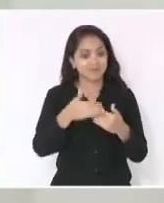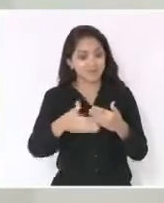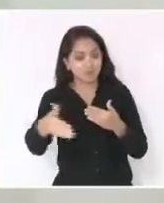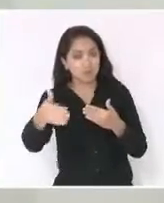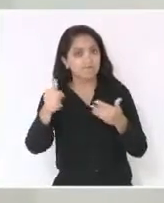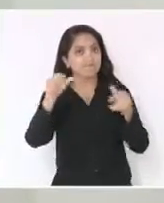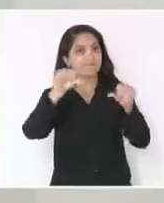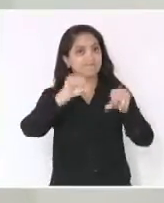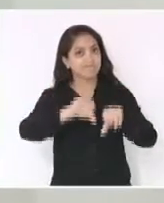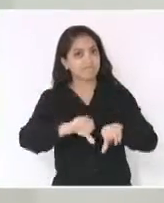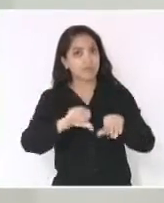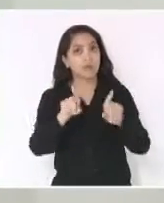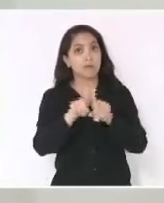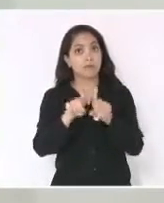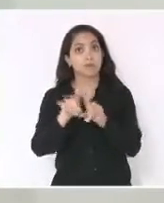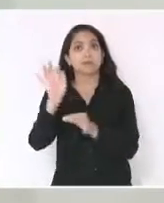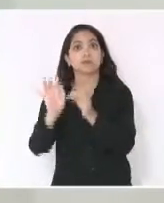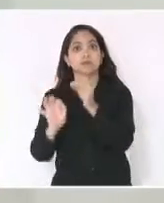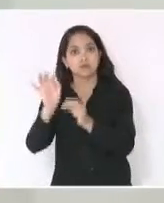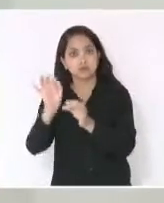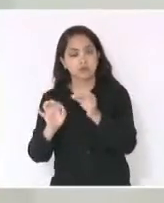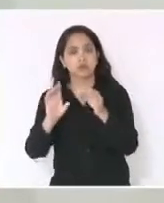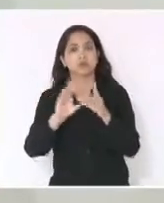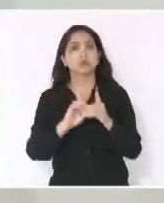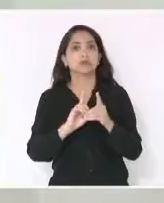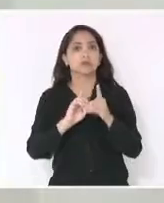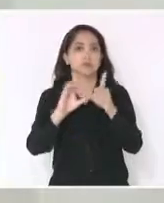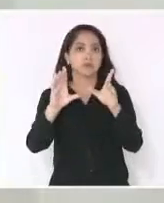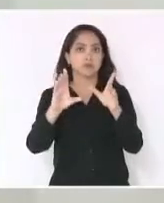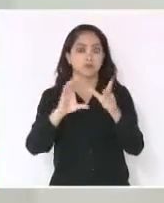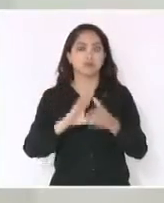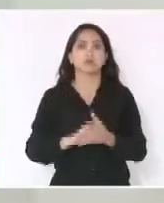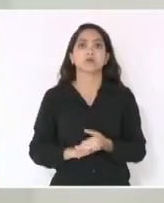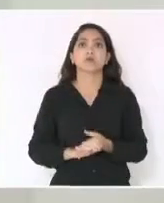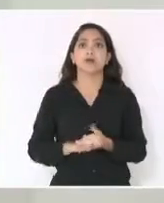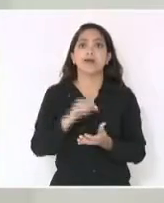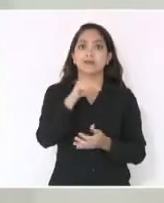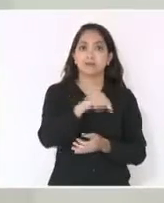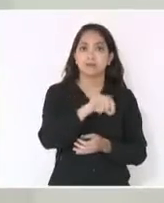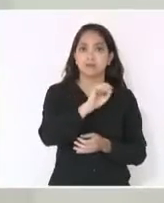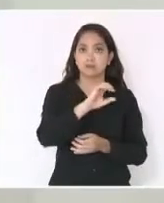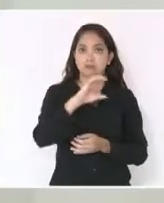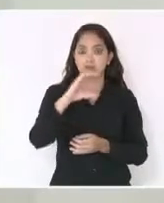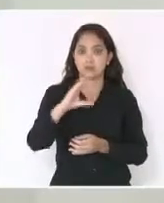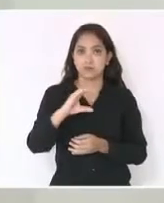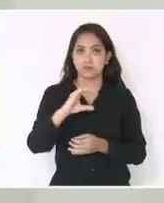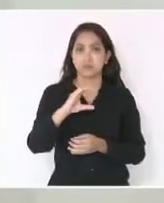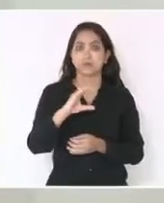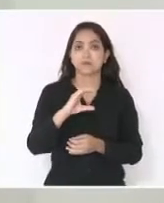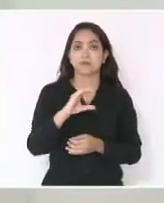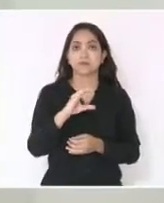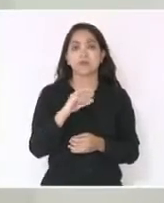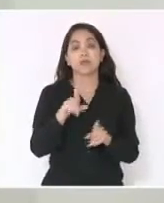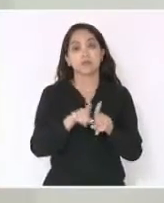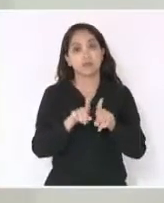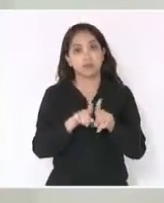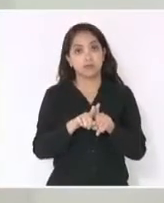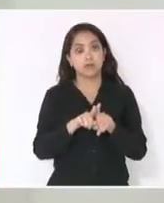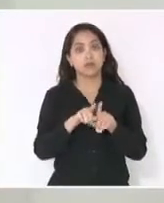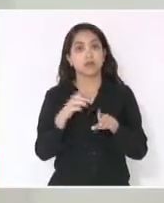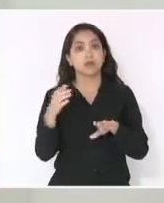também da justiça e democracia nós que aqui em santa catarina e também estivemos